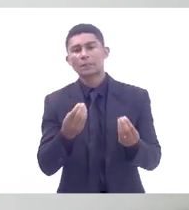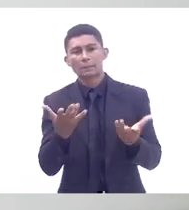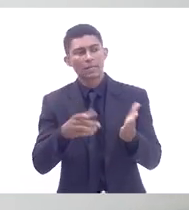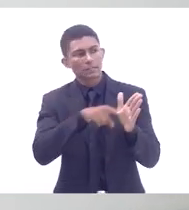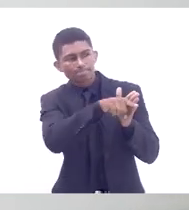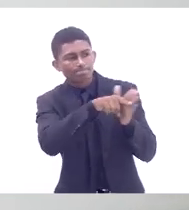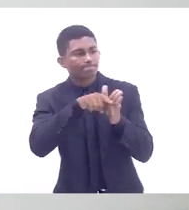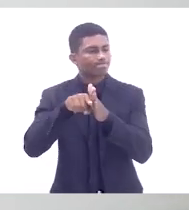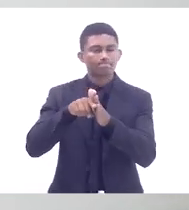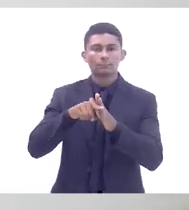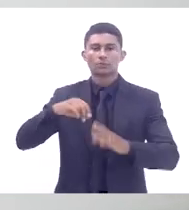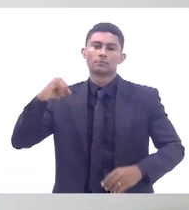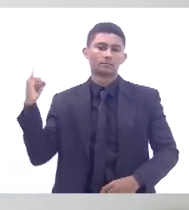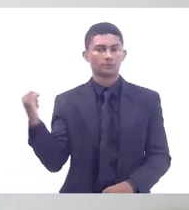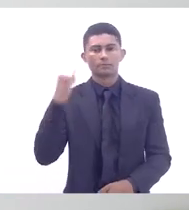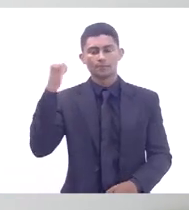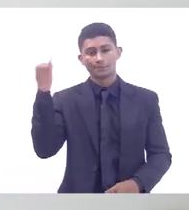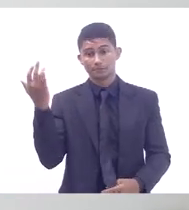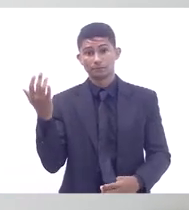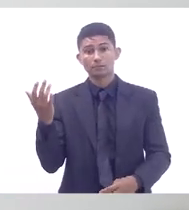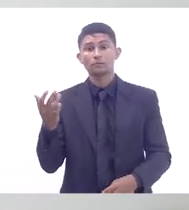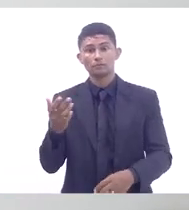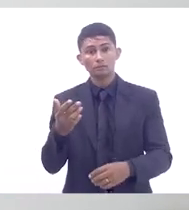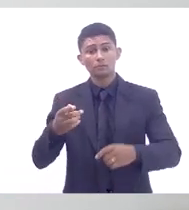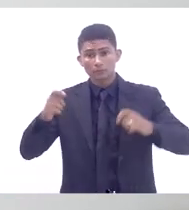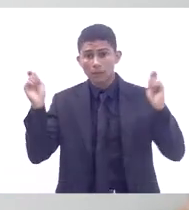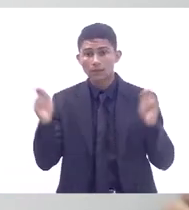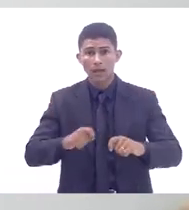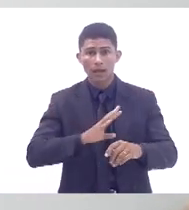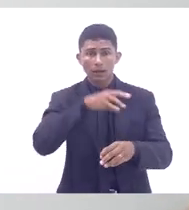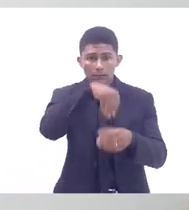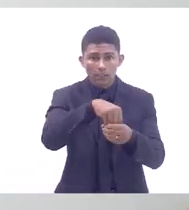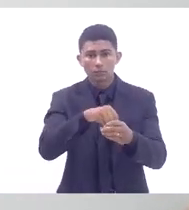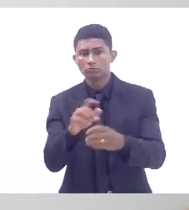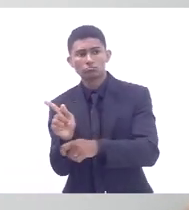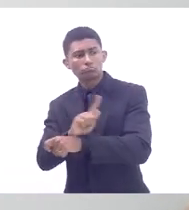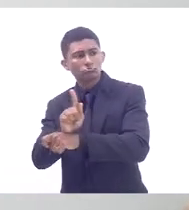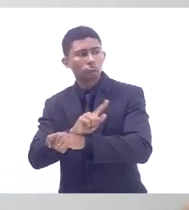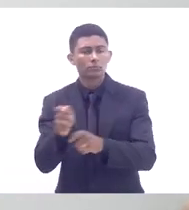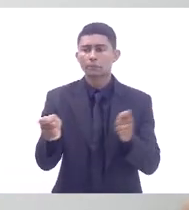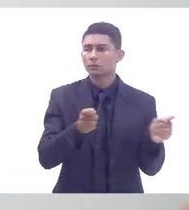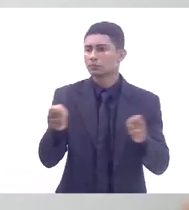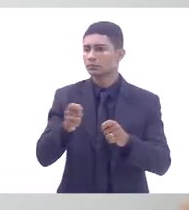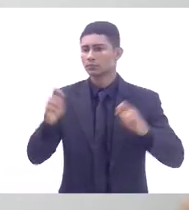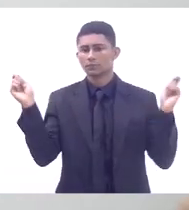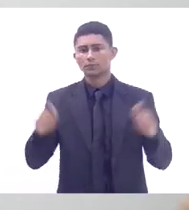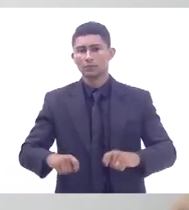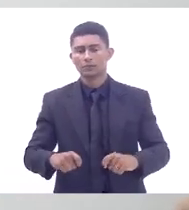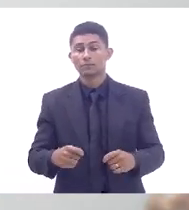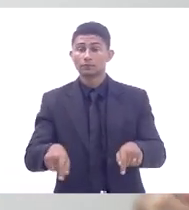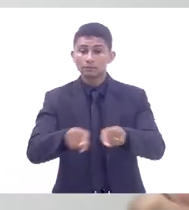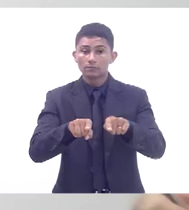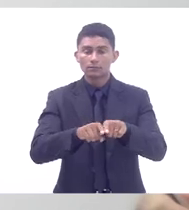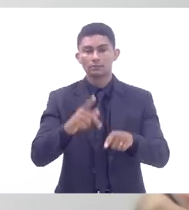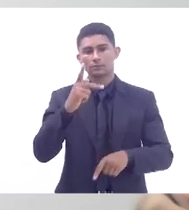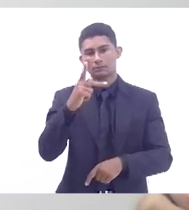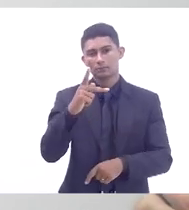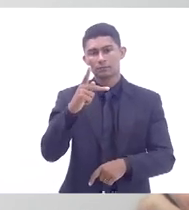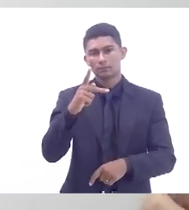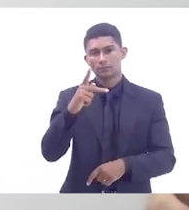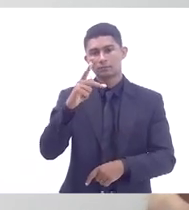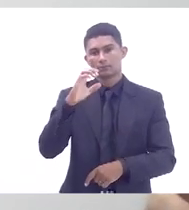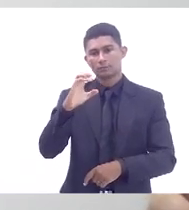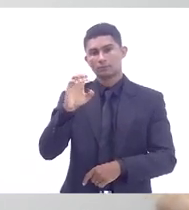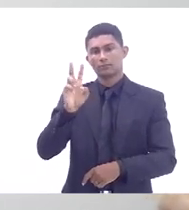e é importante e essa ou na gestão que podem ser feita internamente sobre o percebeu entreguei